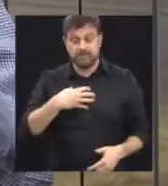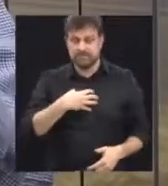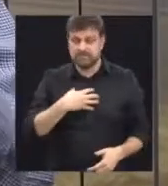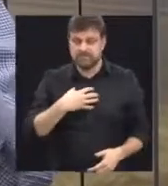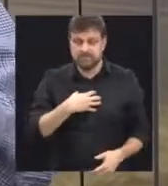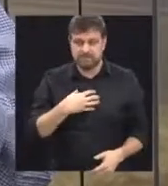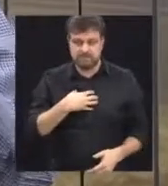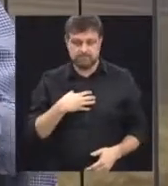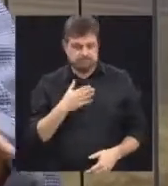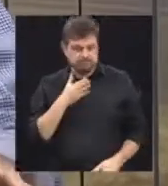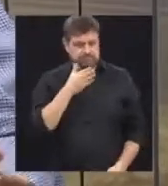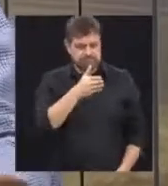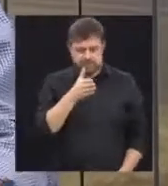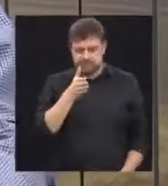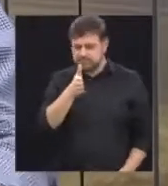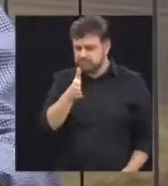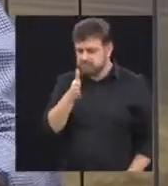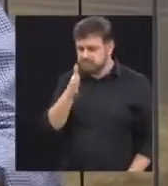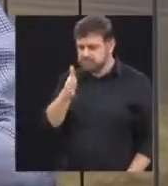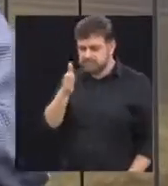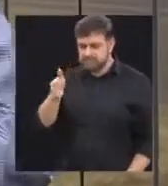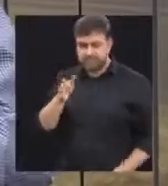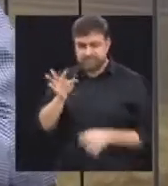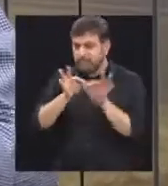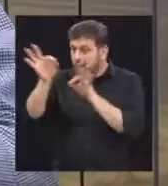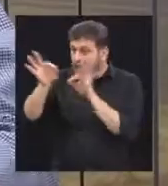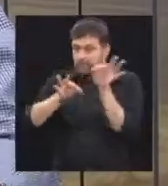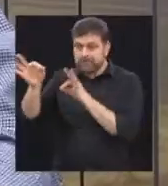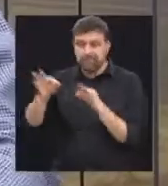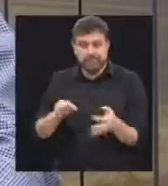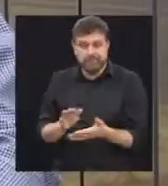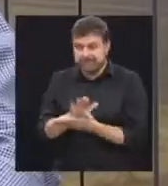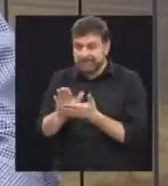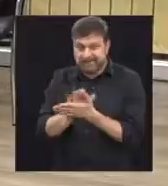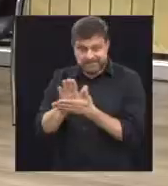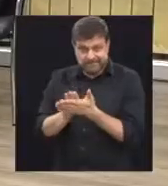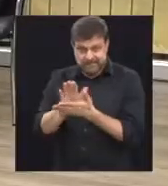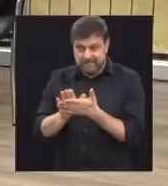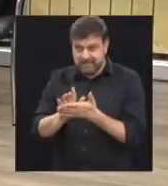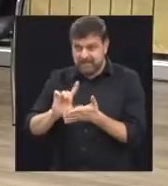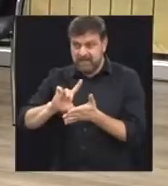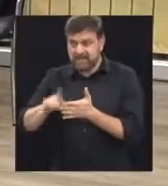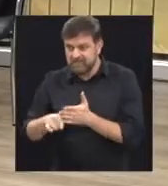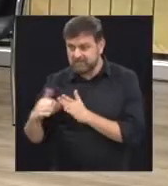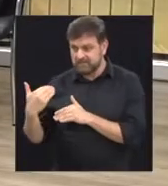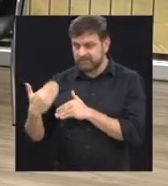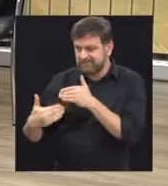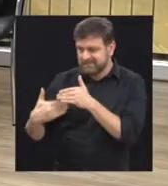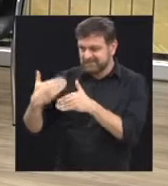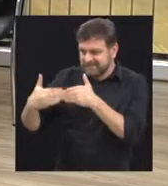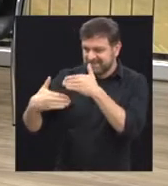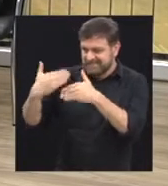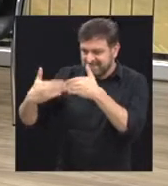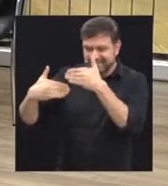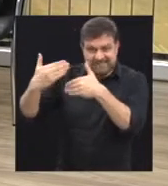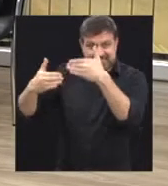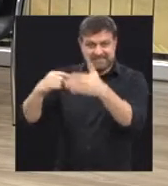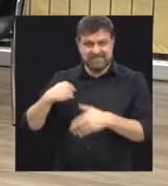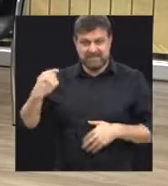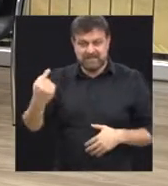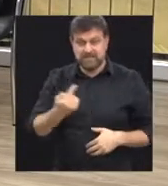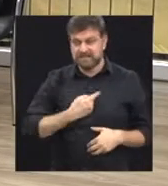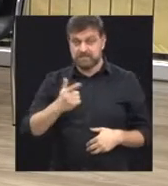bem pontual, nada com projeto específico, mas a coisa começou a ganhar corpo, né? De repente nós